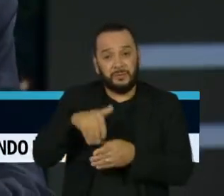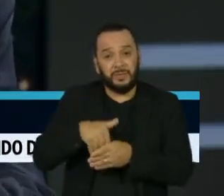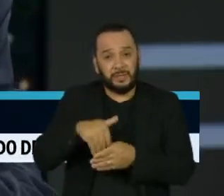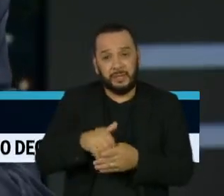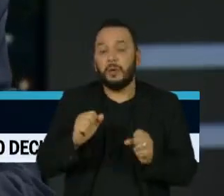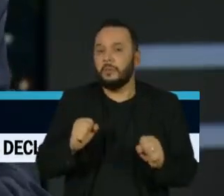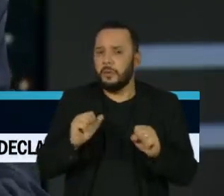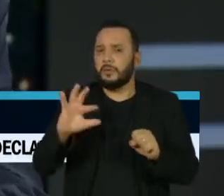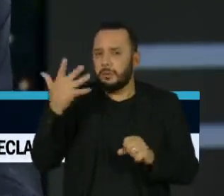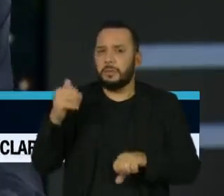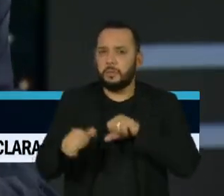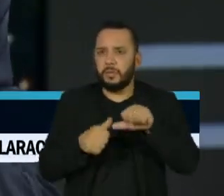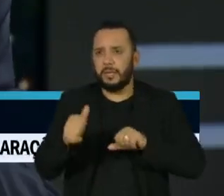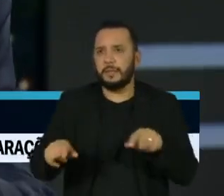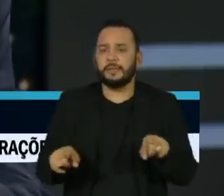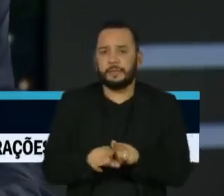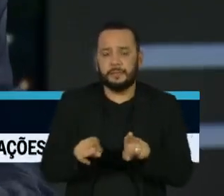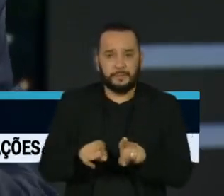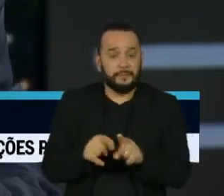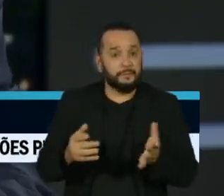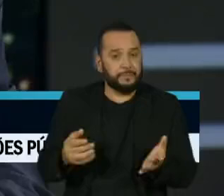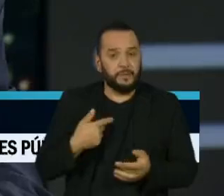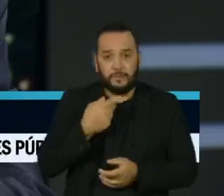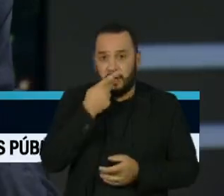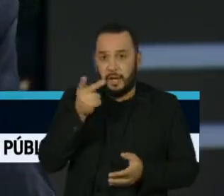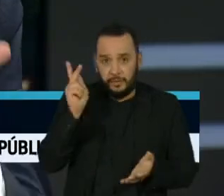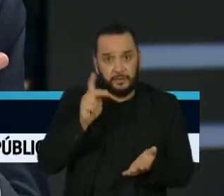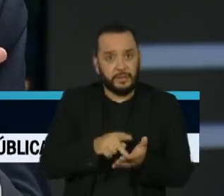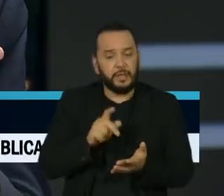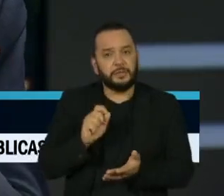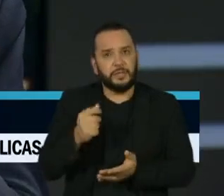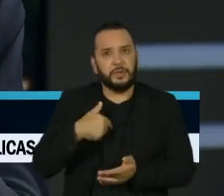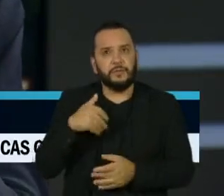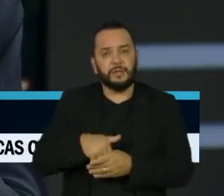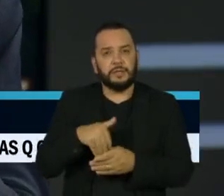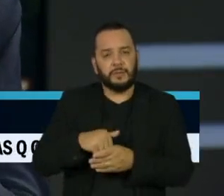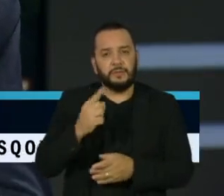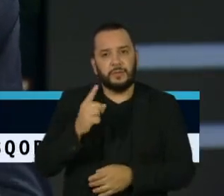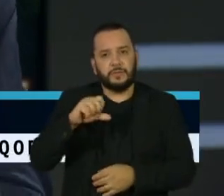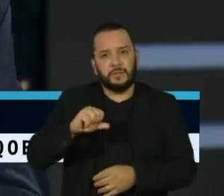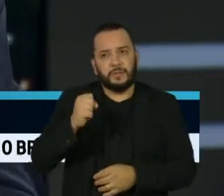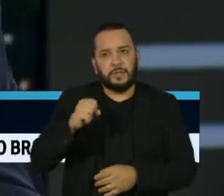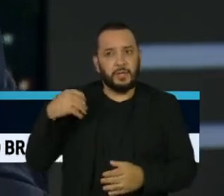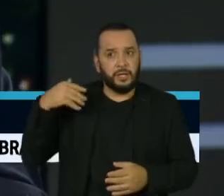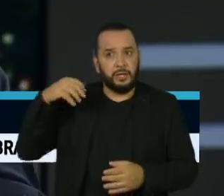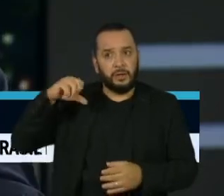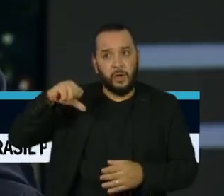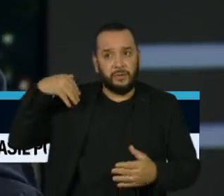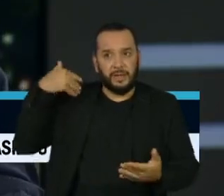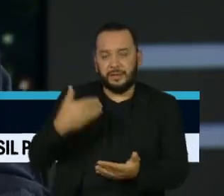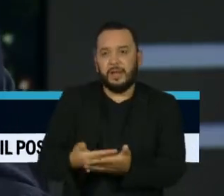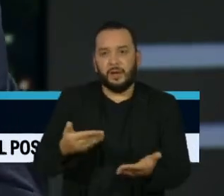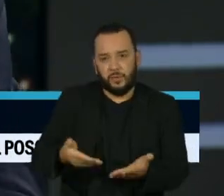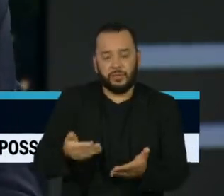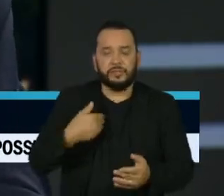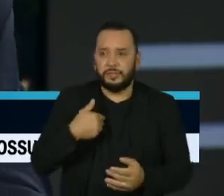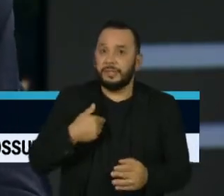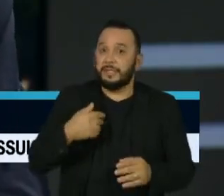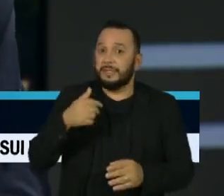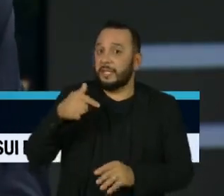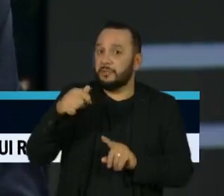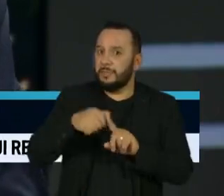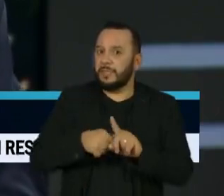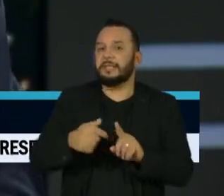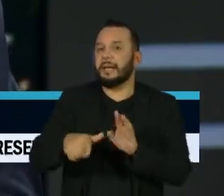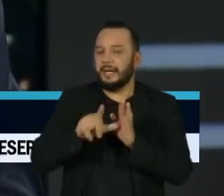poderá ocorrer mudanças nesse quadro porque insisto e nenhum eleição desde 1989 há sete meses antes teve um